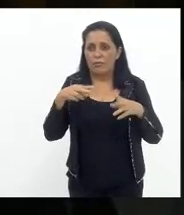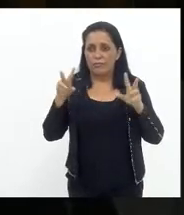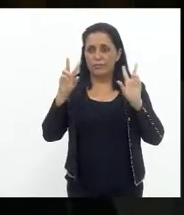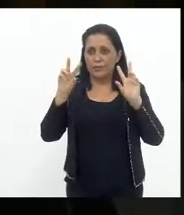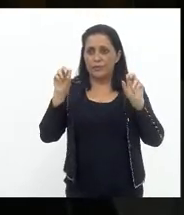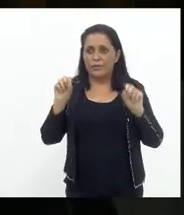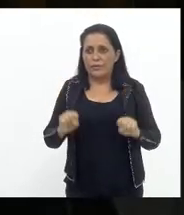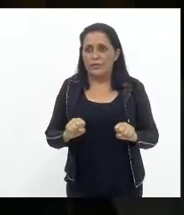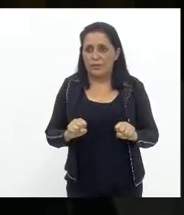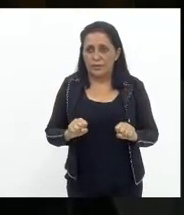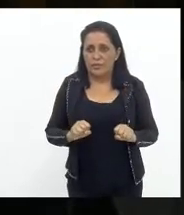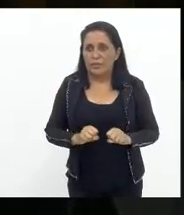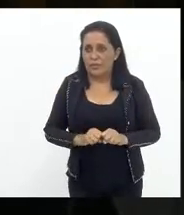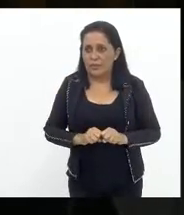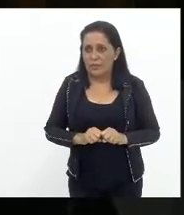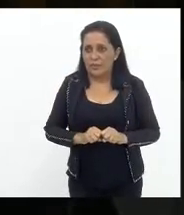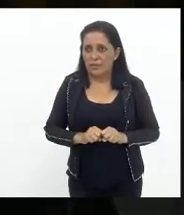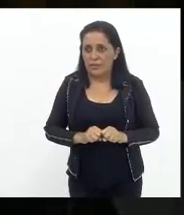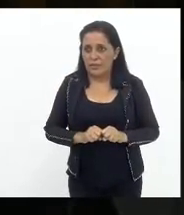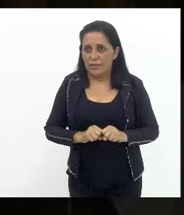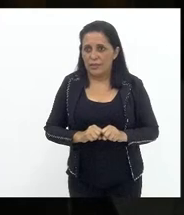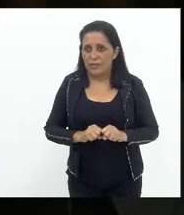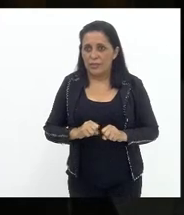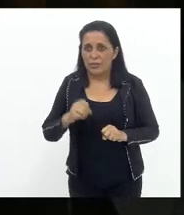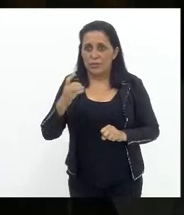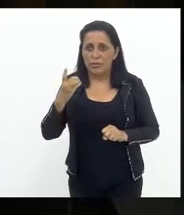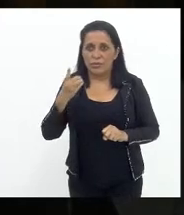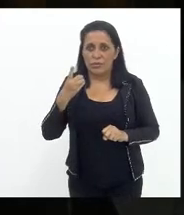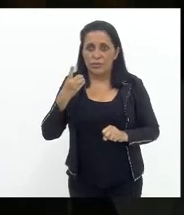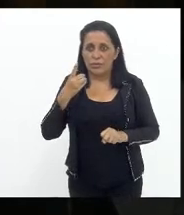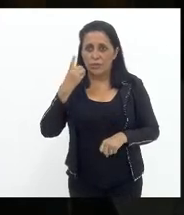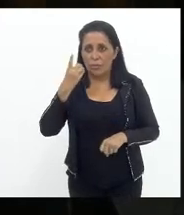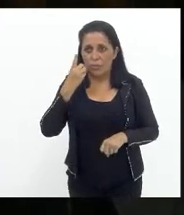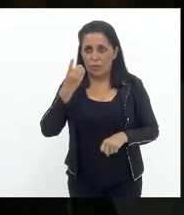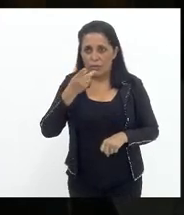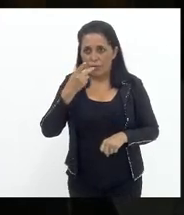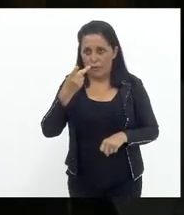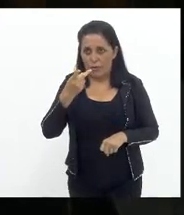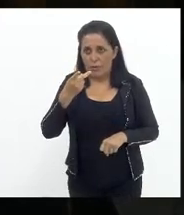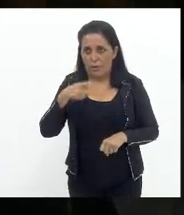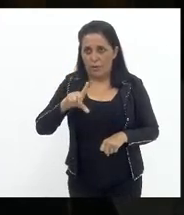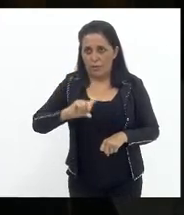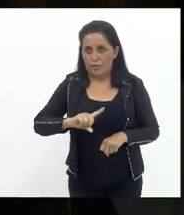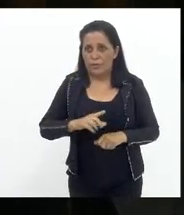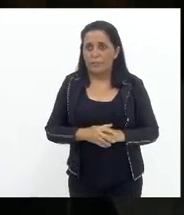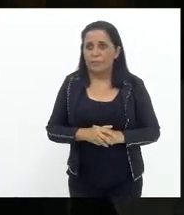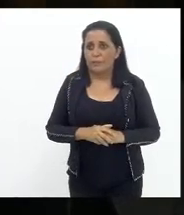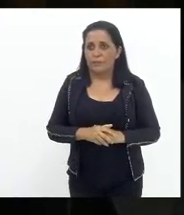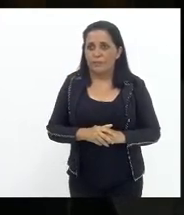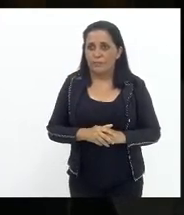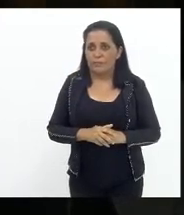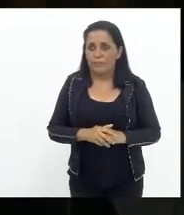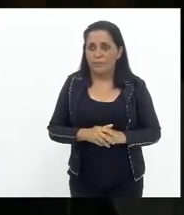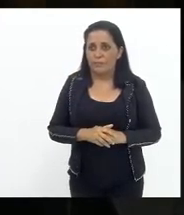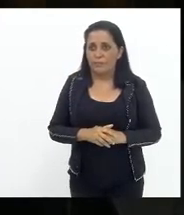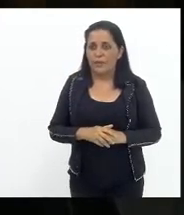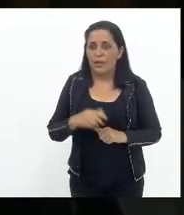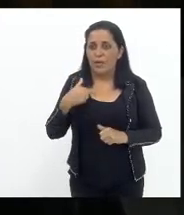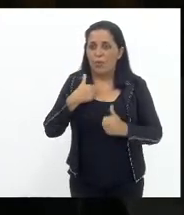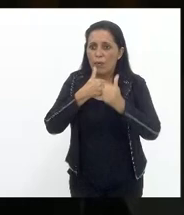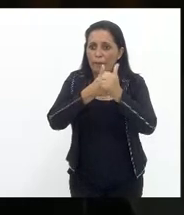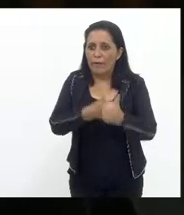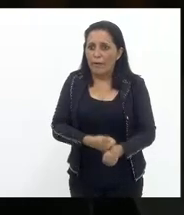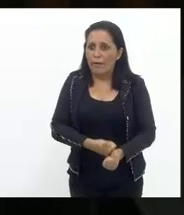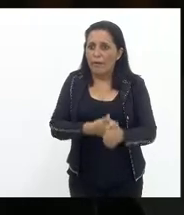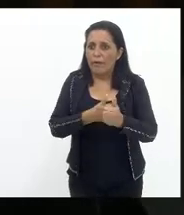em desagravo ao que o deputado Alexandre Freitas falou anteriormente. Eu acompanhei as